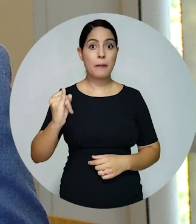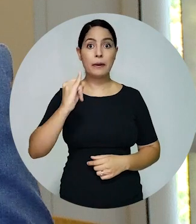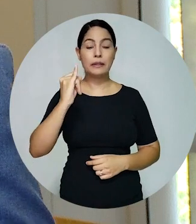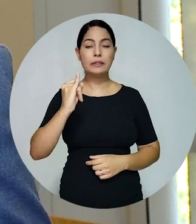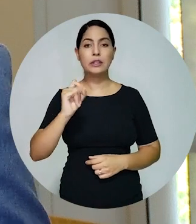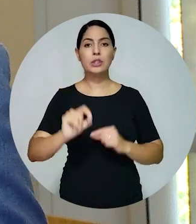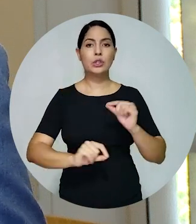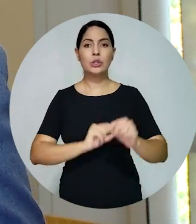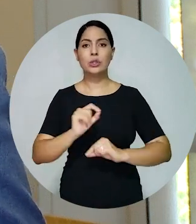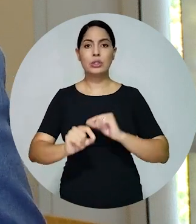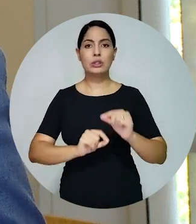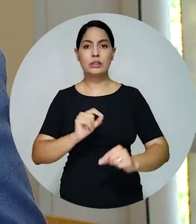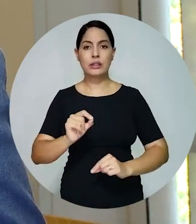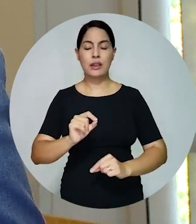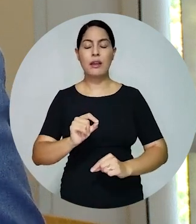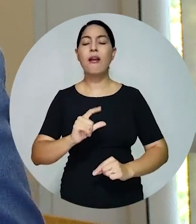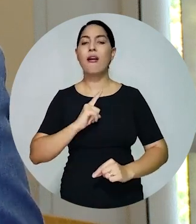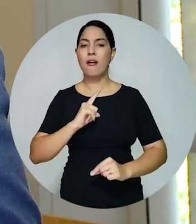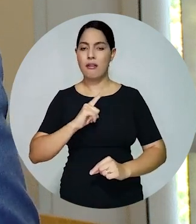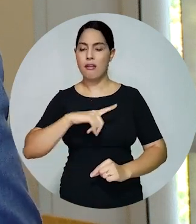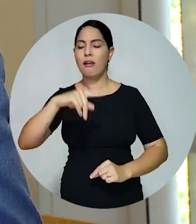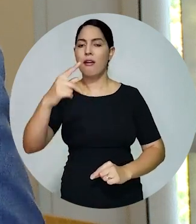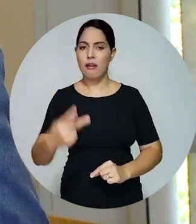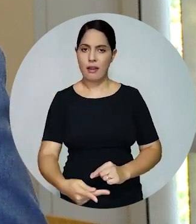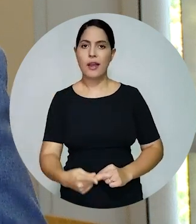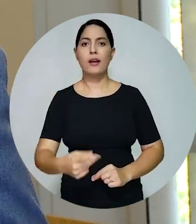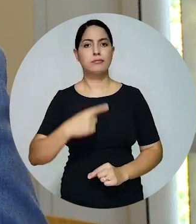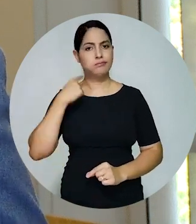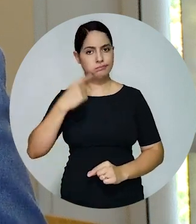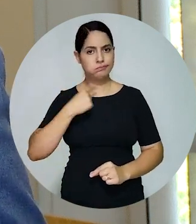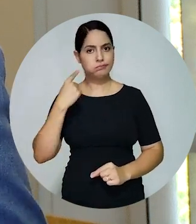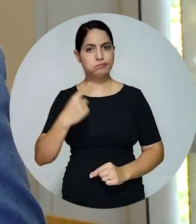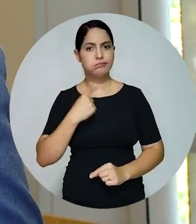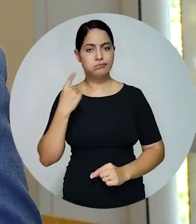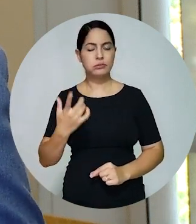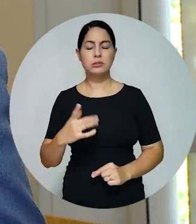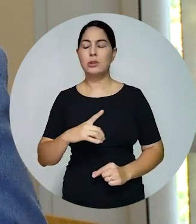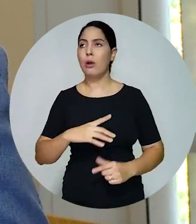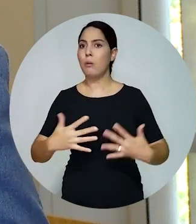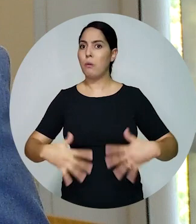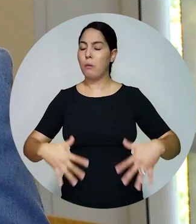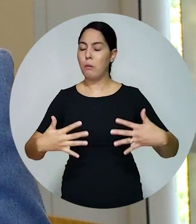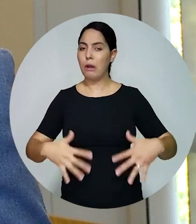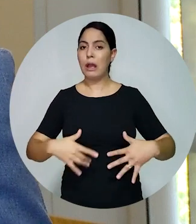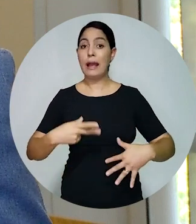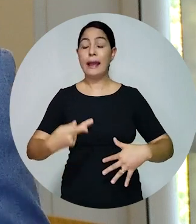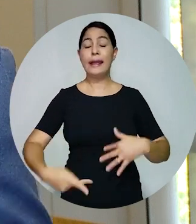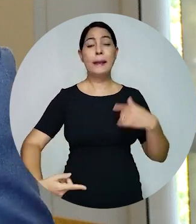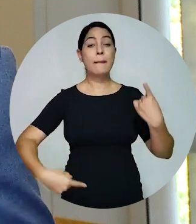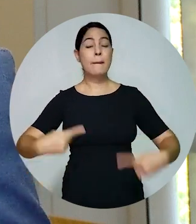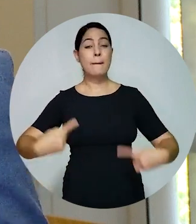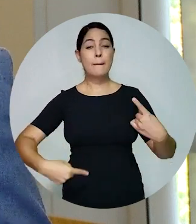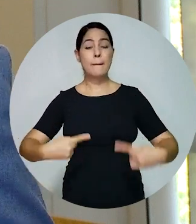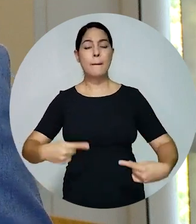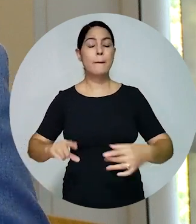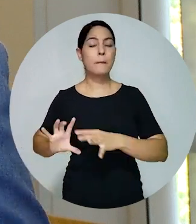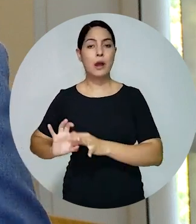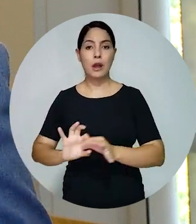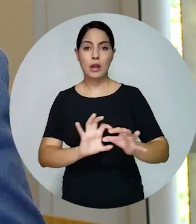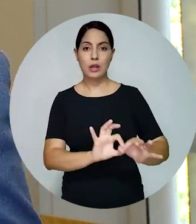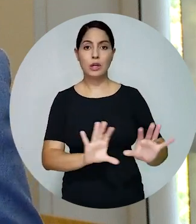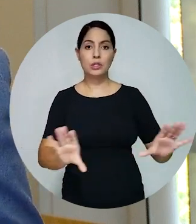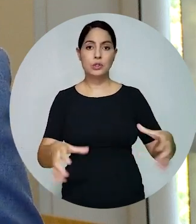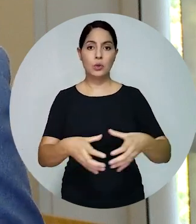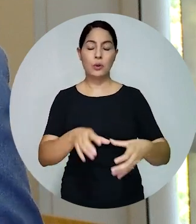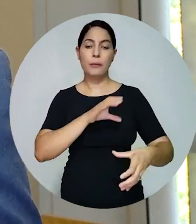Aqui tivemos a advocacia de todo o Brasil e cada estado trouxe peculiarmente suas demandas. Essas